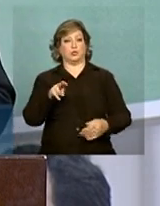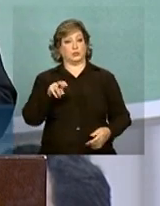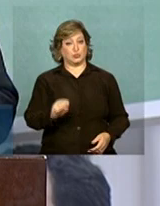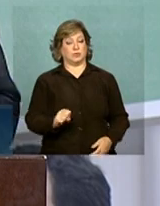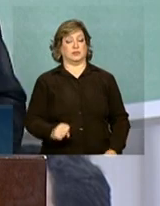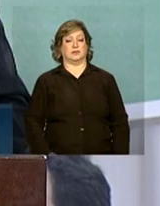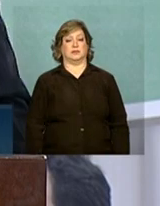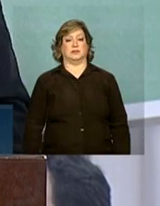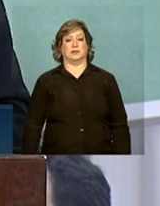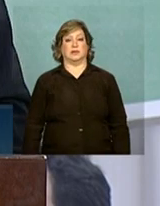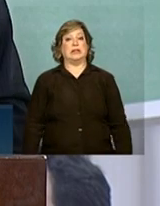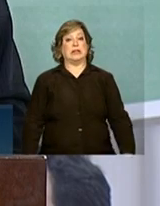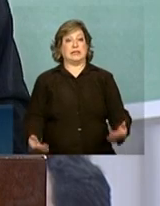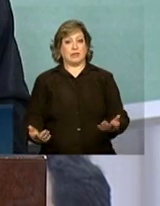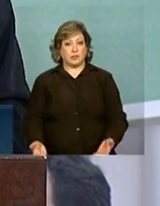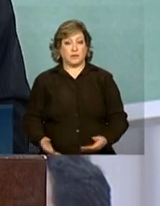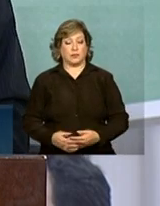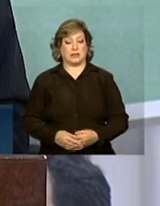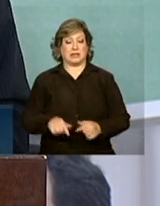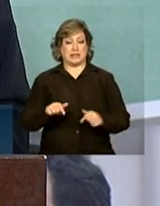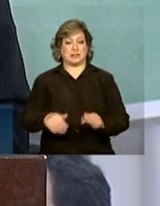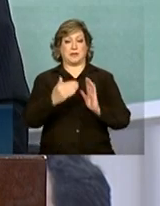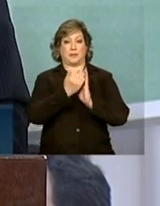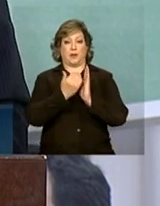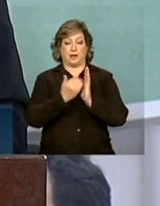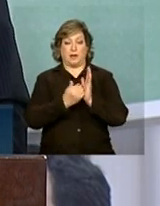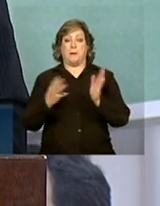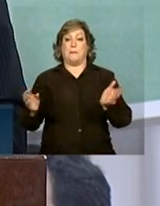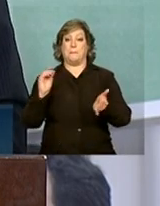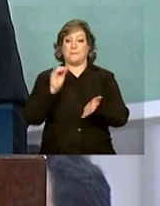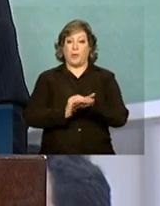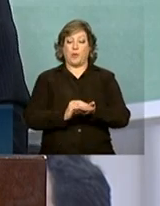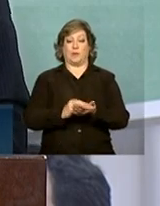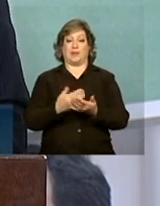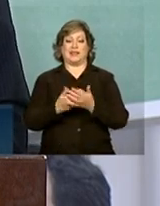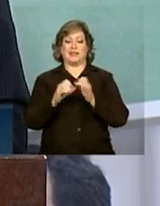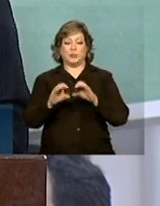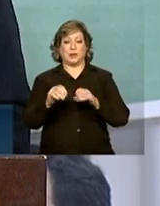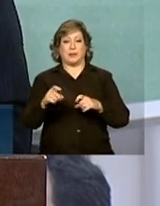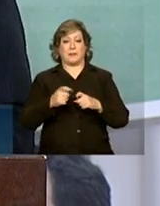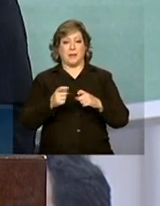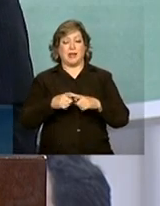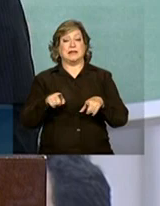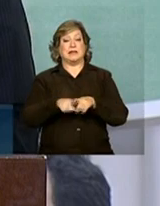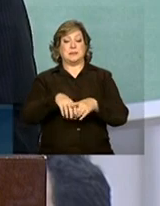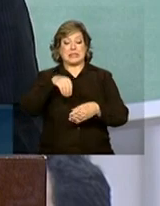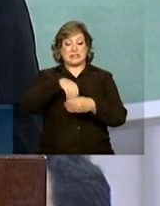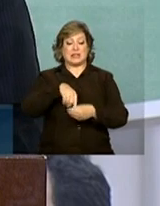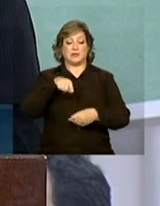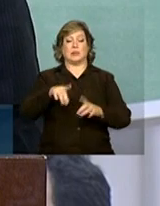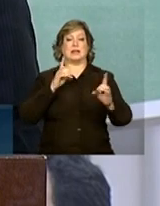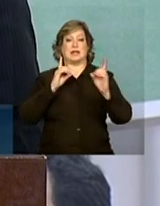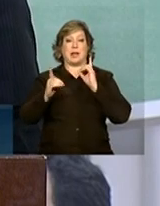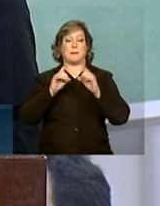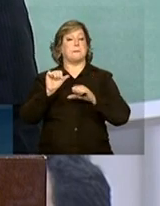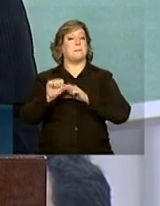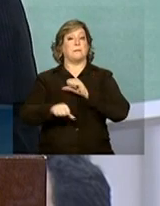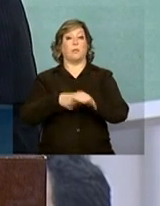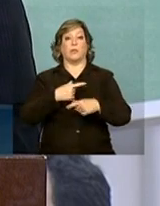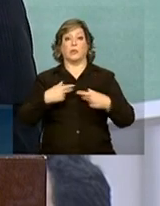SUS. Portanto, esse programa colocou a educação médica também no centro do debate e de